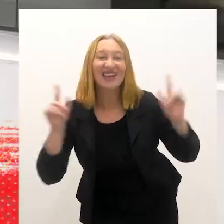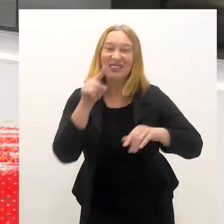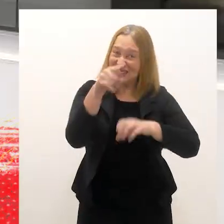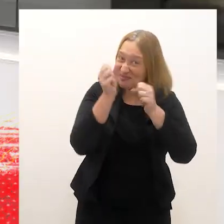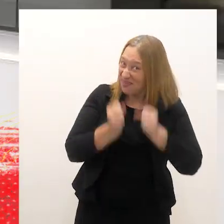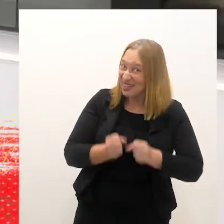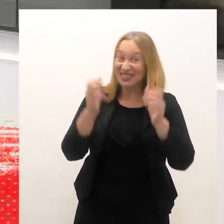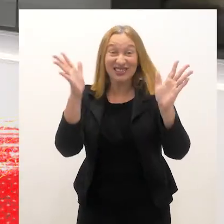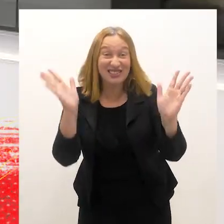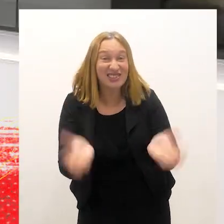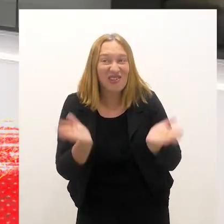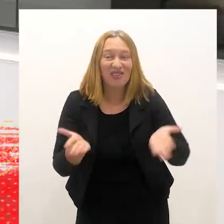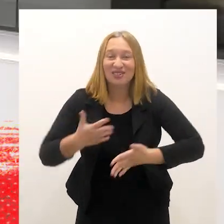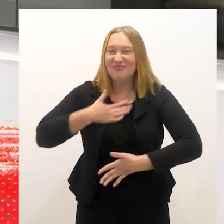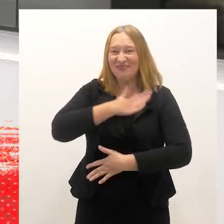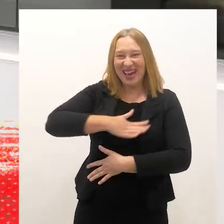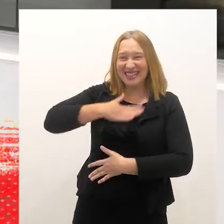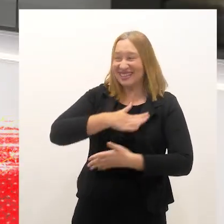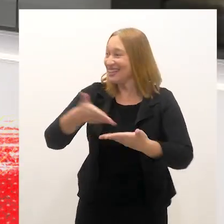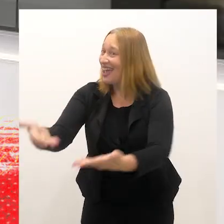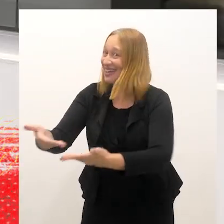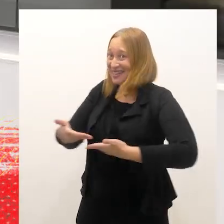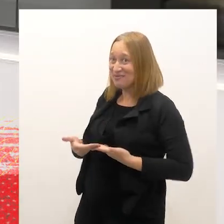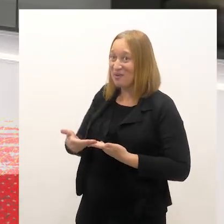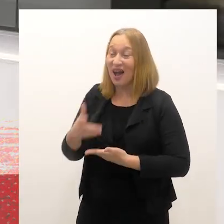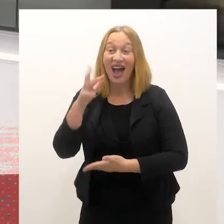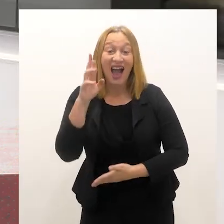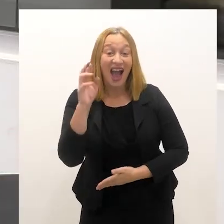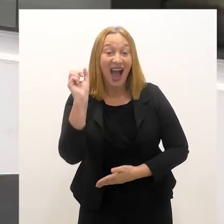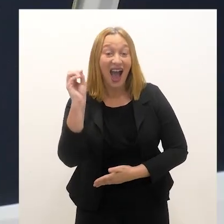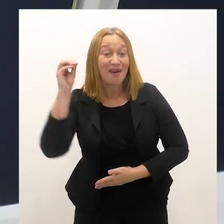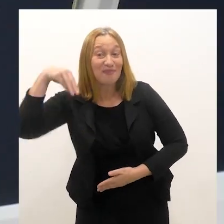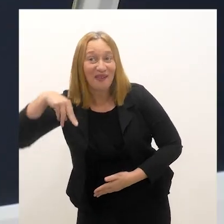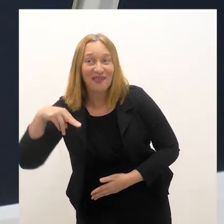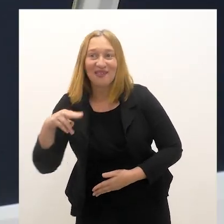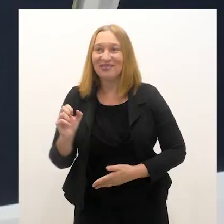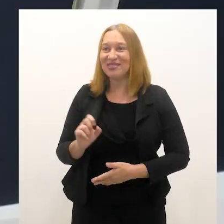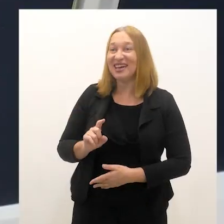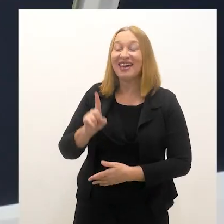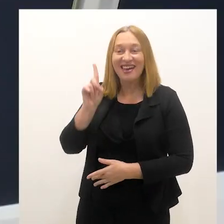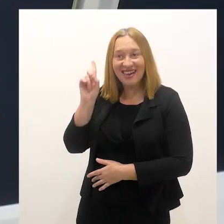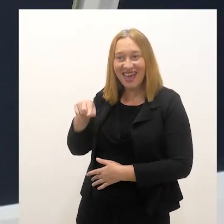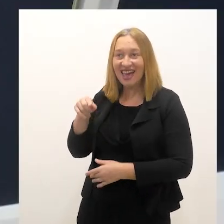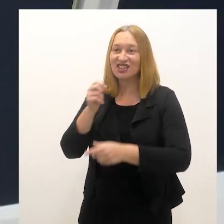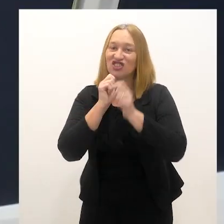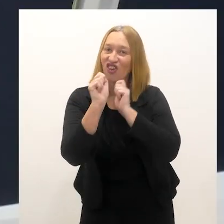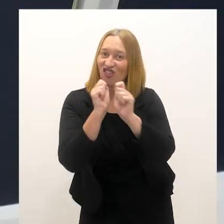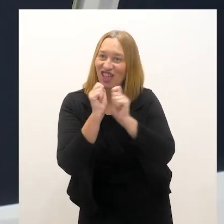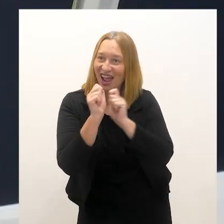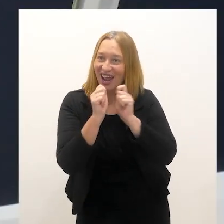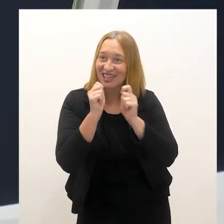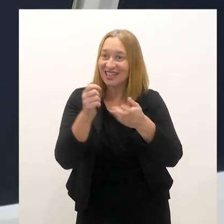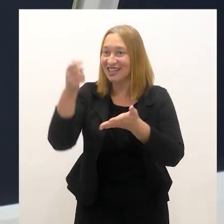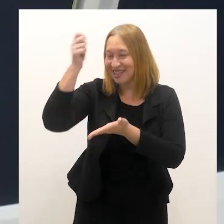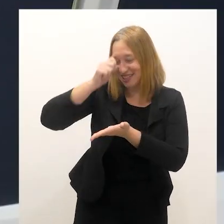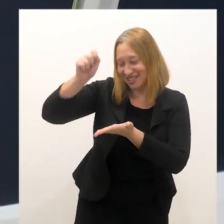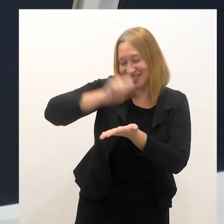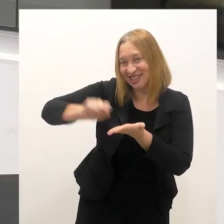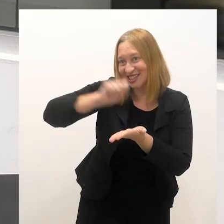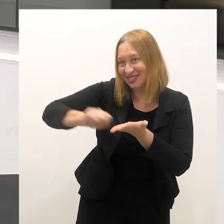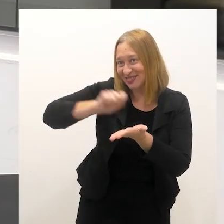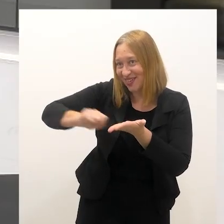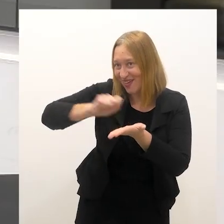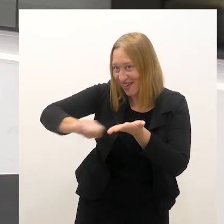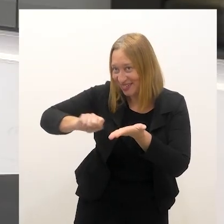Olá! O Você Pode de hoje tem o prazer de receber Ramon Rodrigues. Ele que é jornalista,